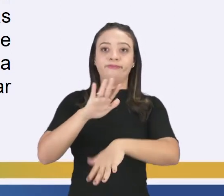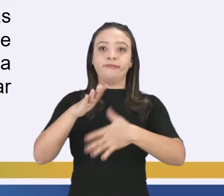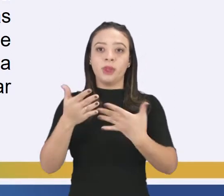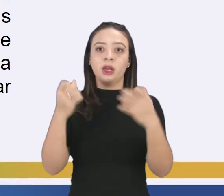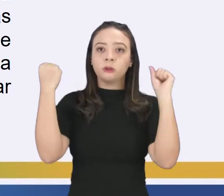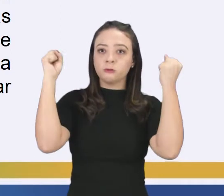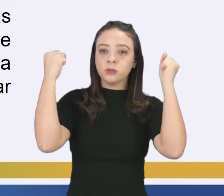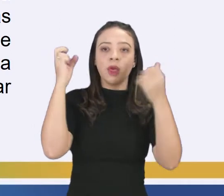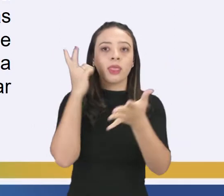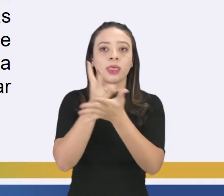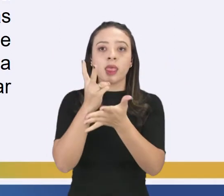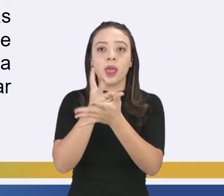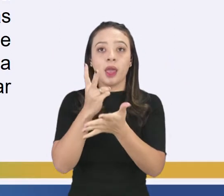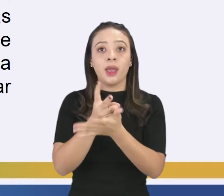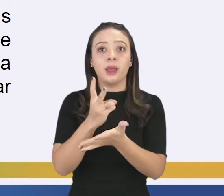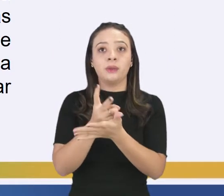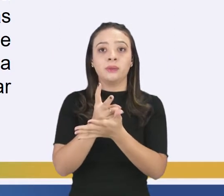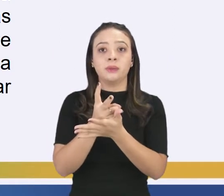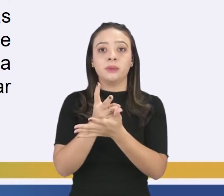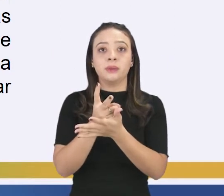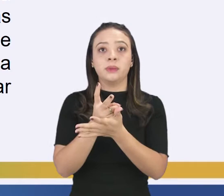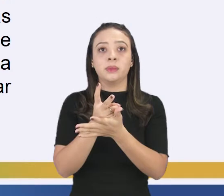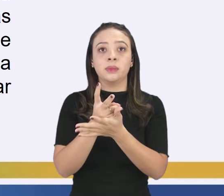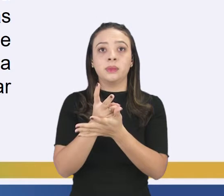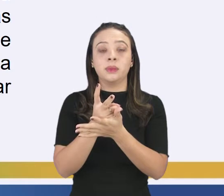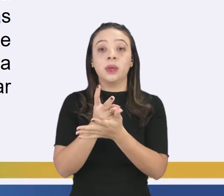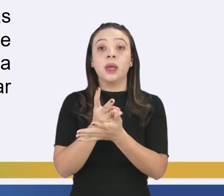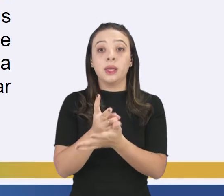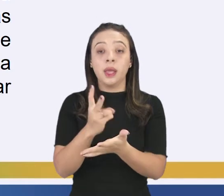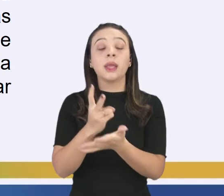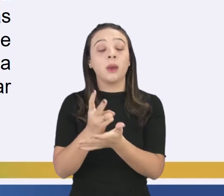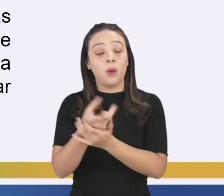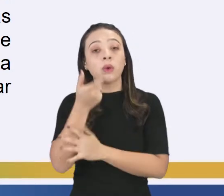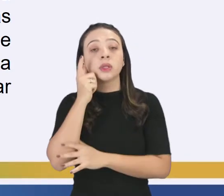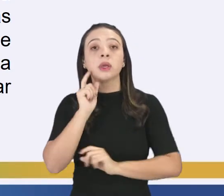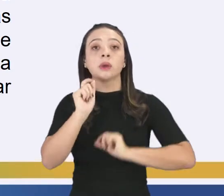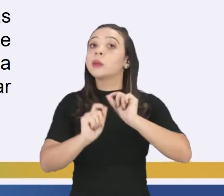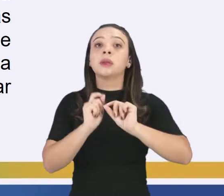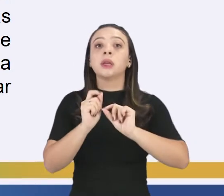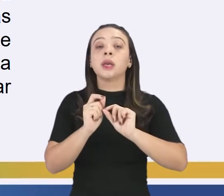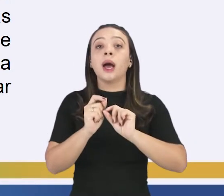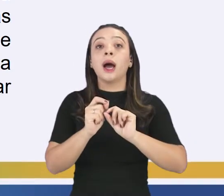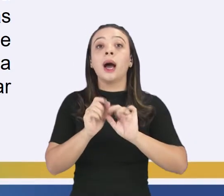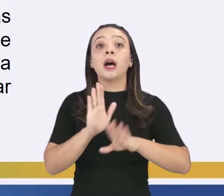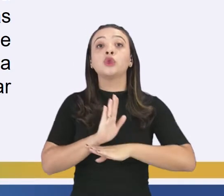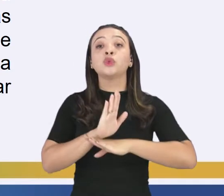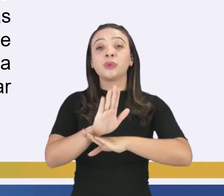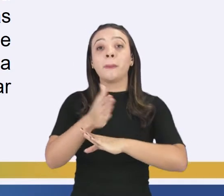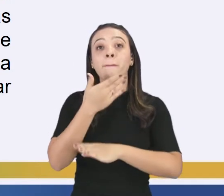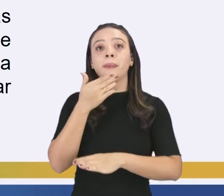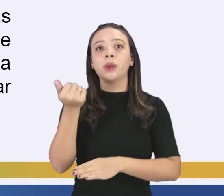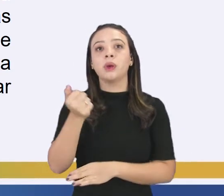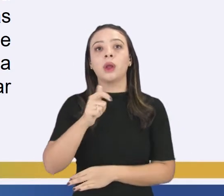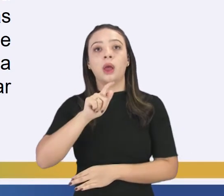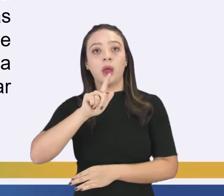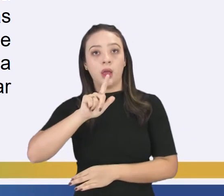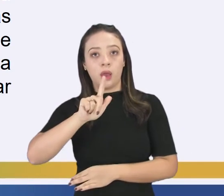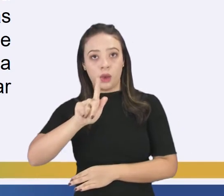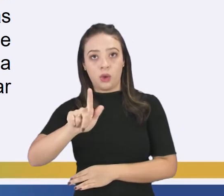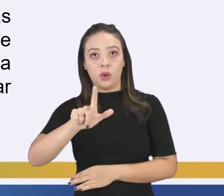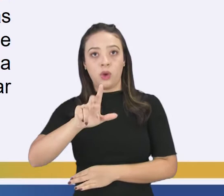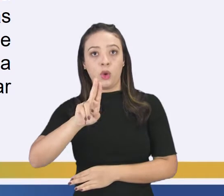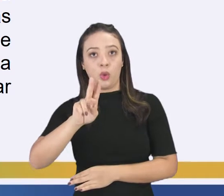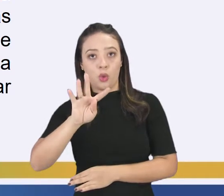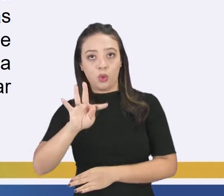físico regular é capaz de aumentar a expressão do receptor chamado GLUT4 nas células dos nossos músculos, responsável por